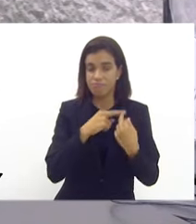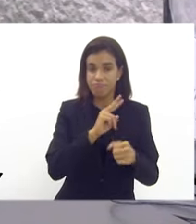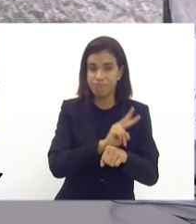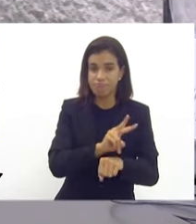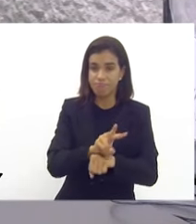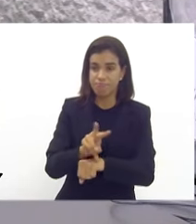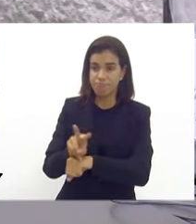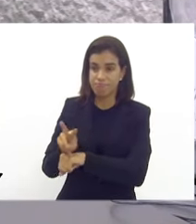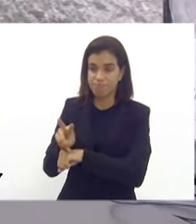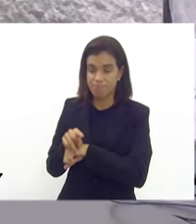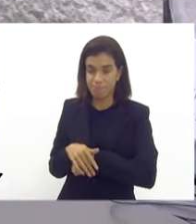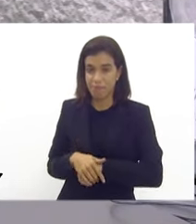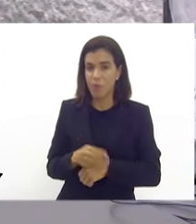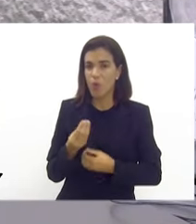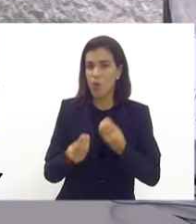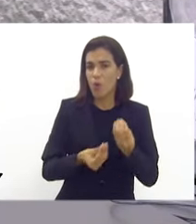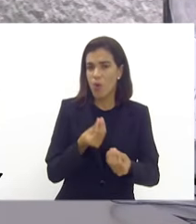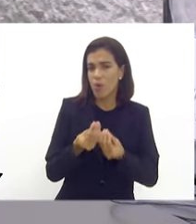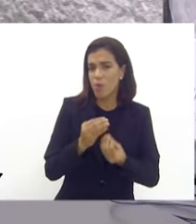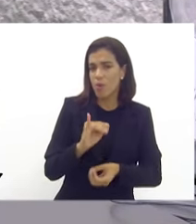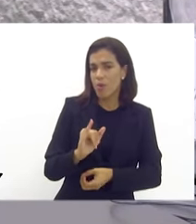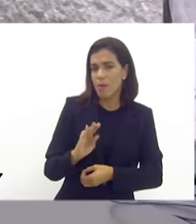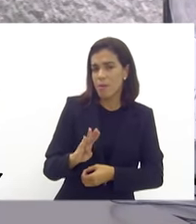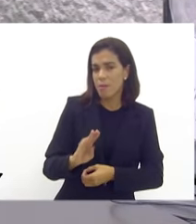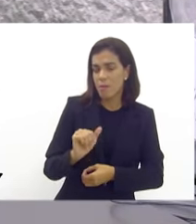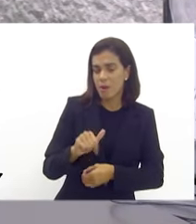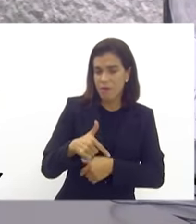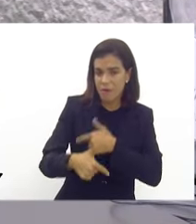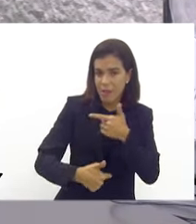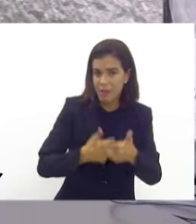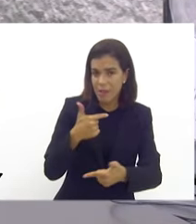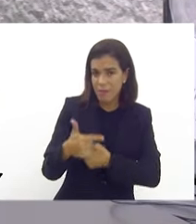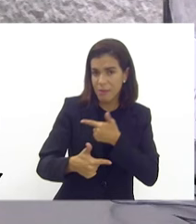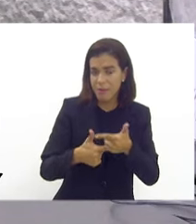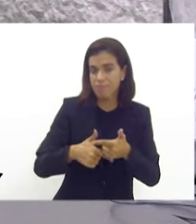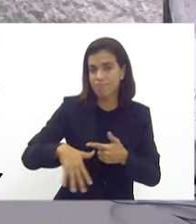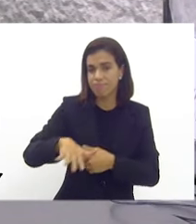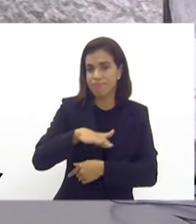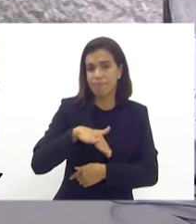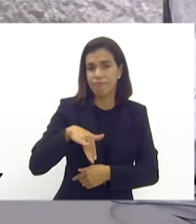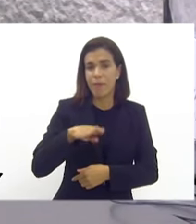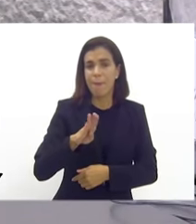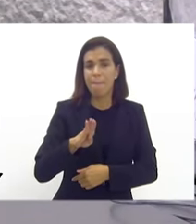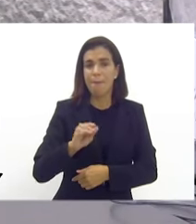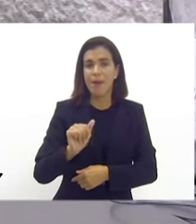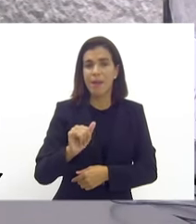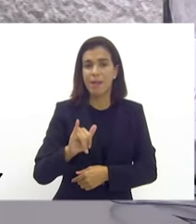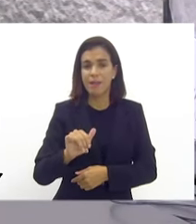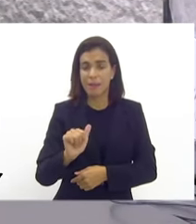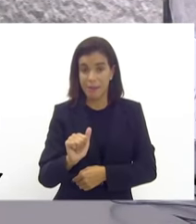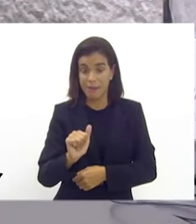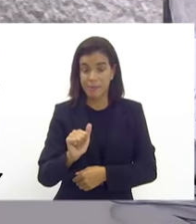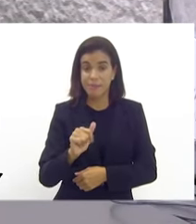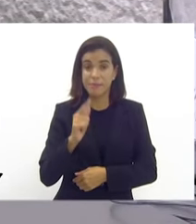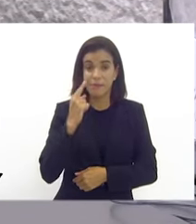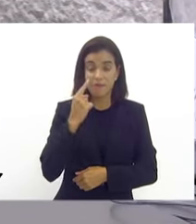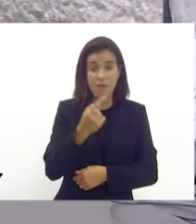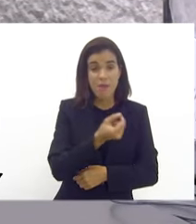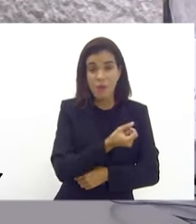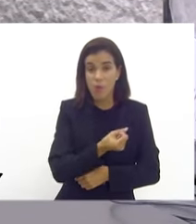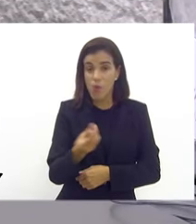baías como o Ibama vem executando Essas atividades na baia de Guanabara tendo em vista a quantidade de